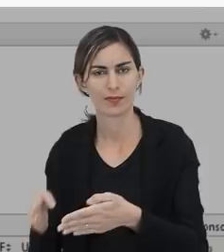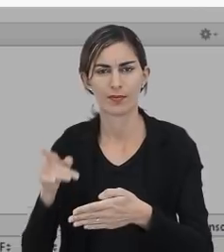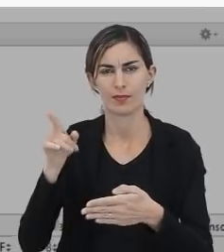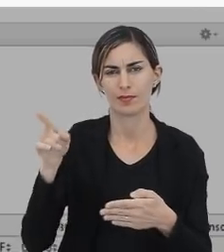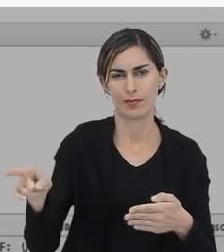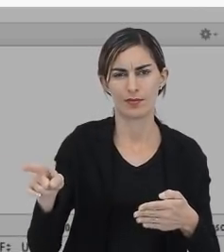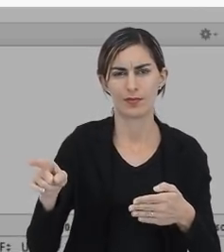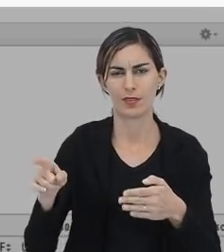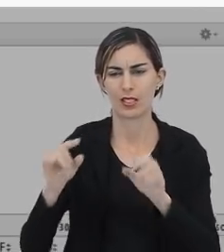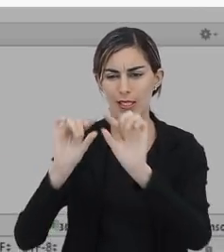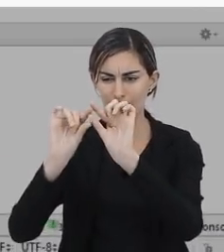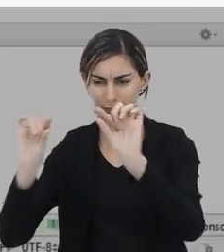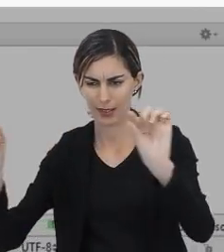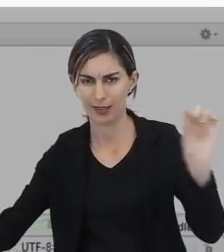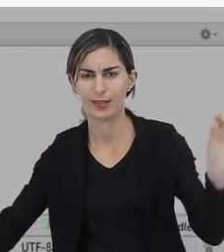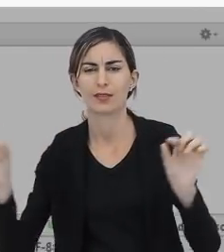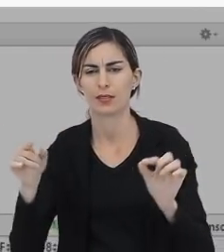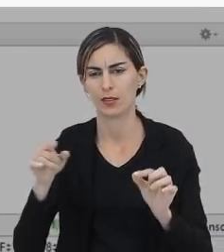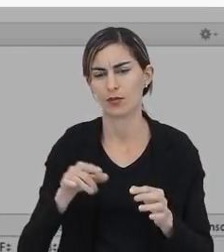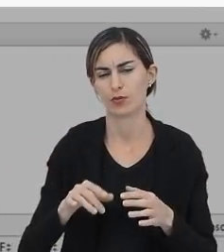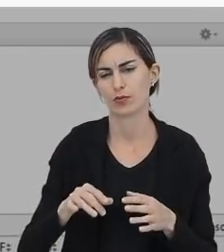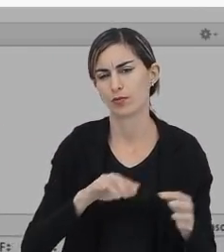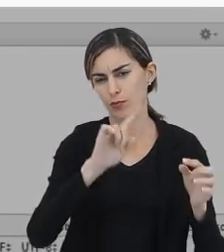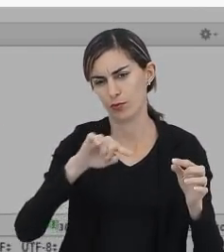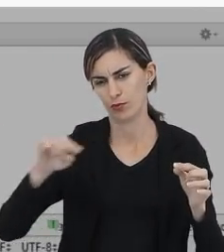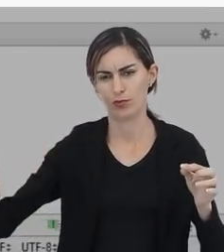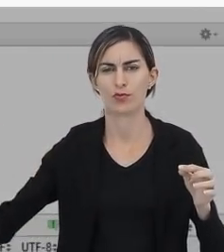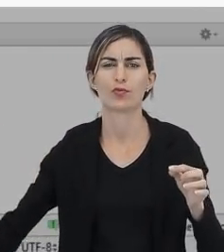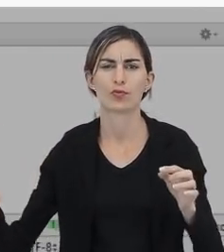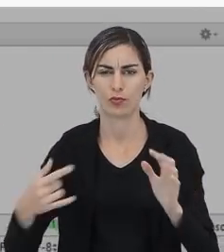uma determinada linha este fluxo.